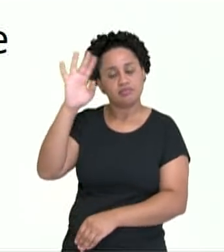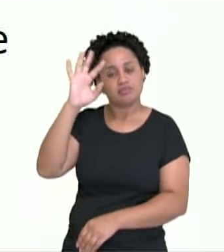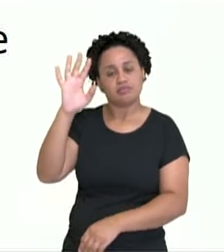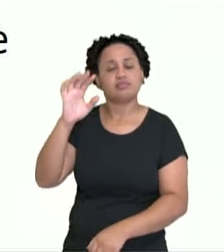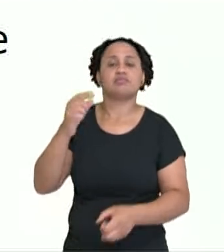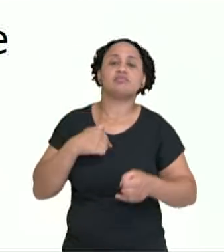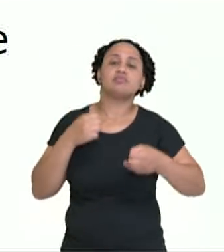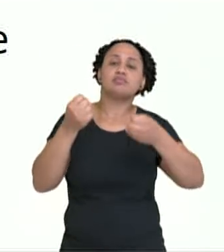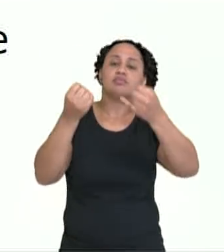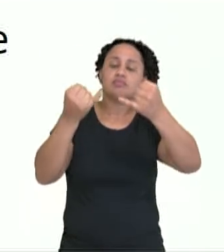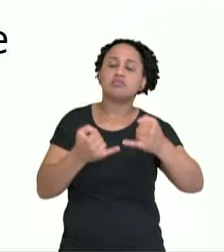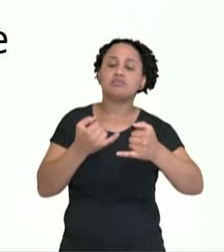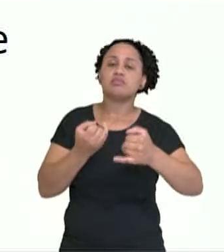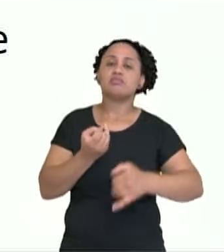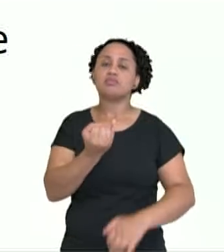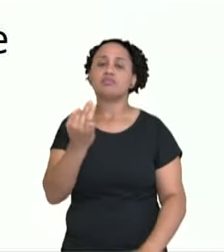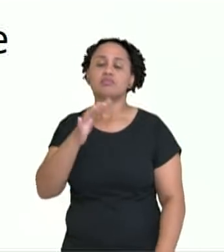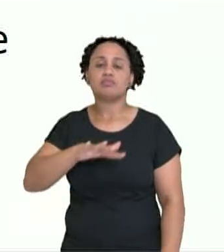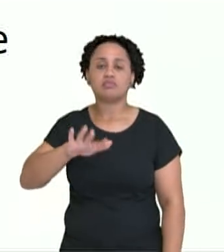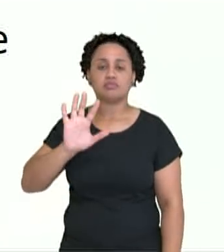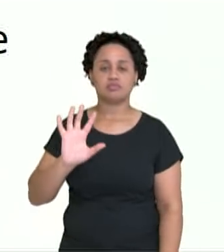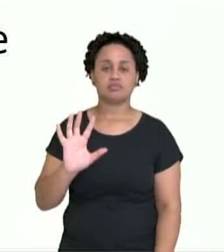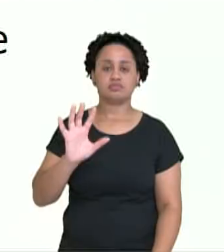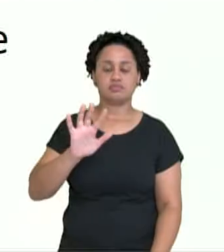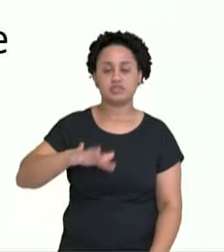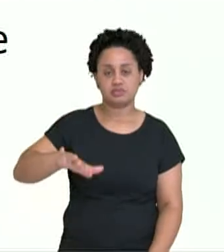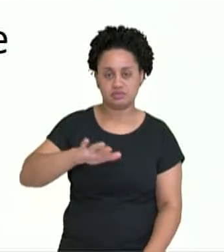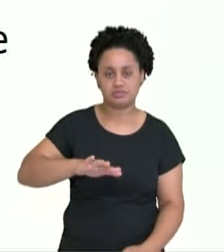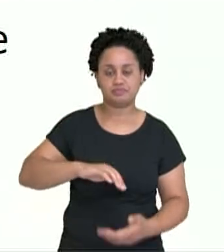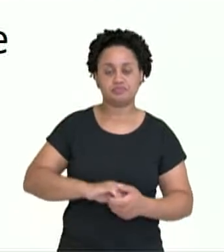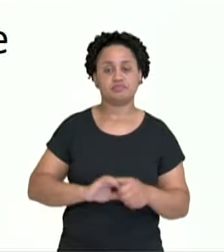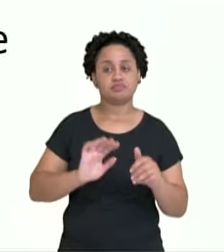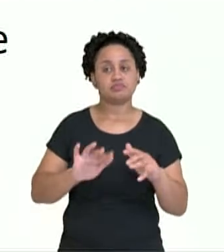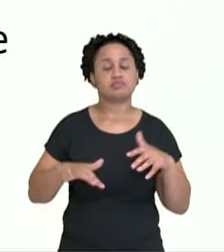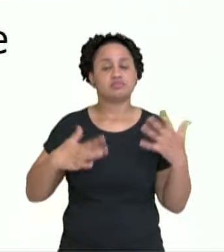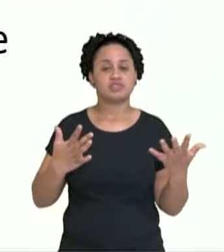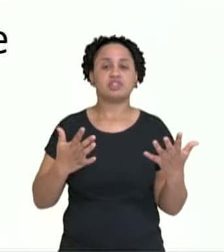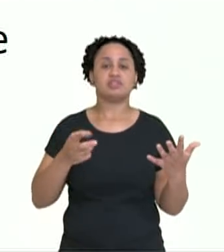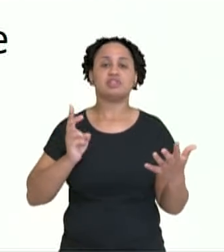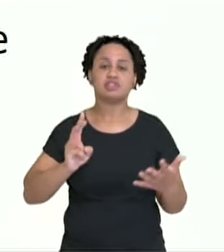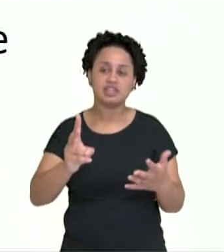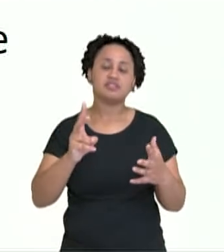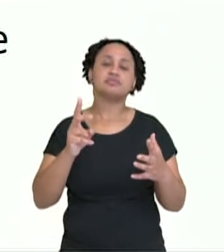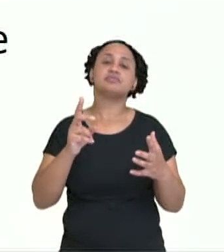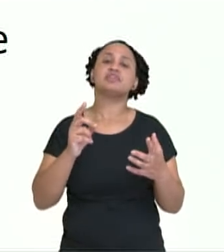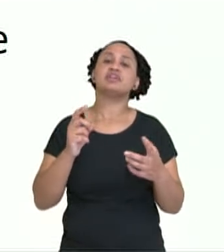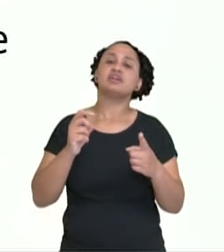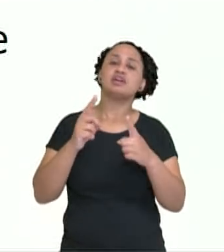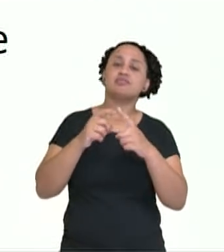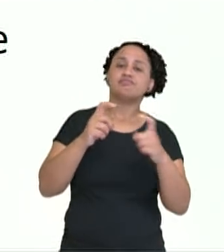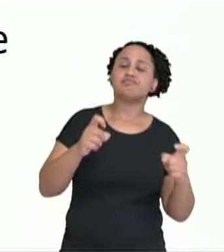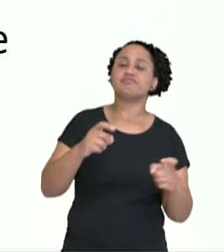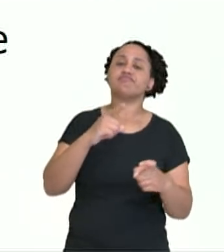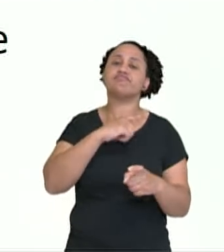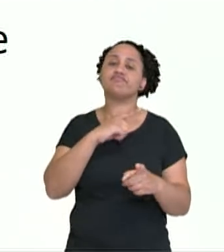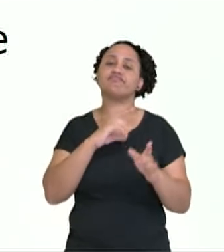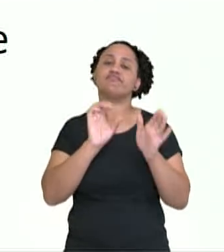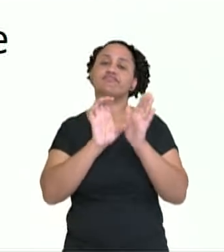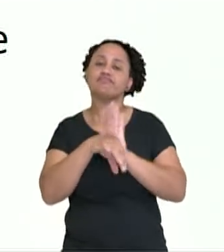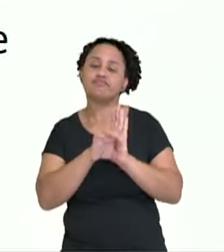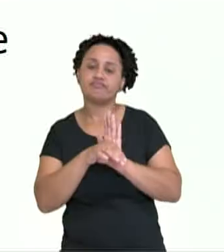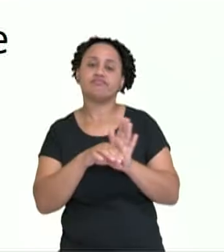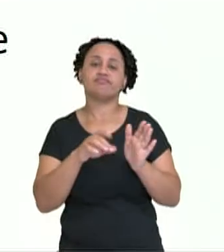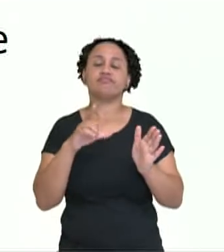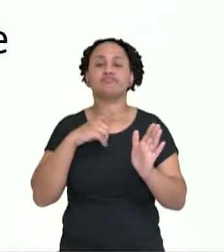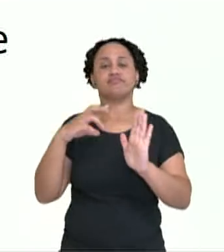determinados fenômenos. Então, toda a ciência, ela possui conceitos, ela